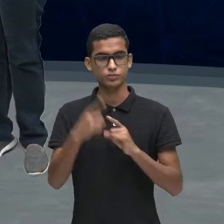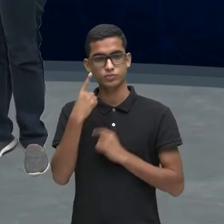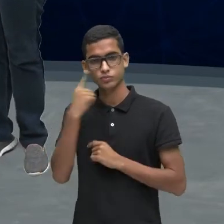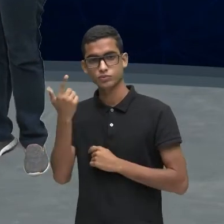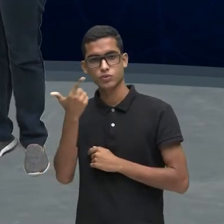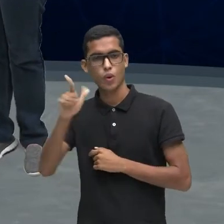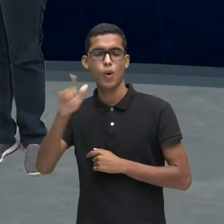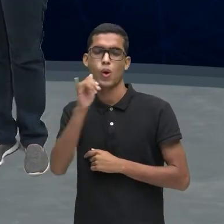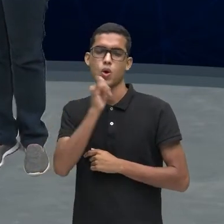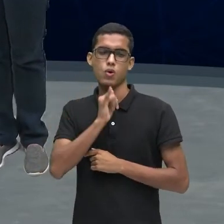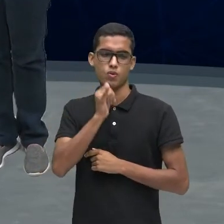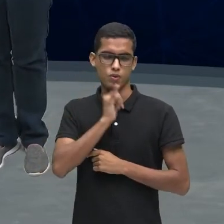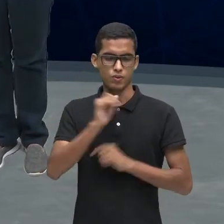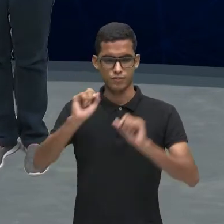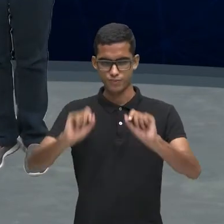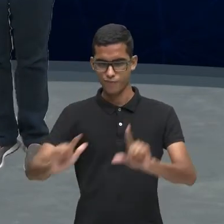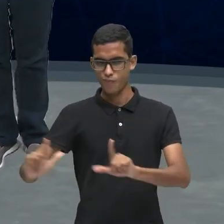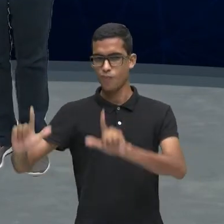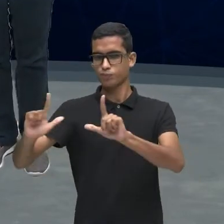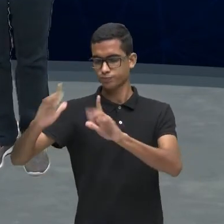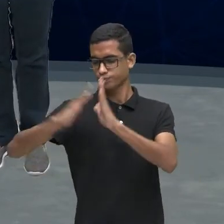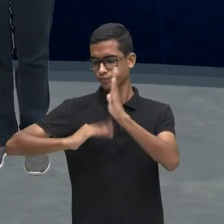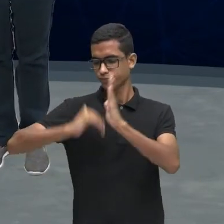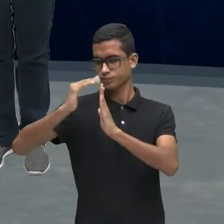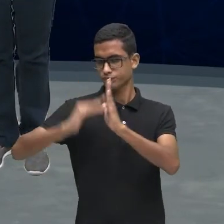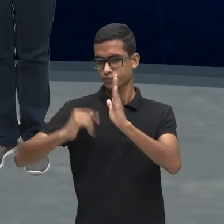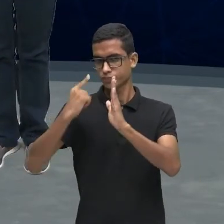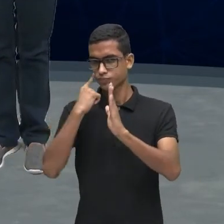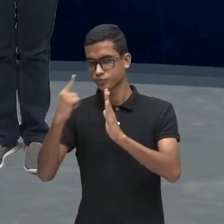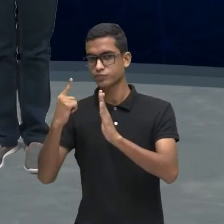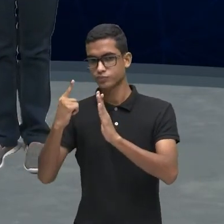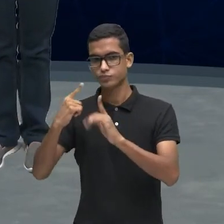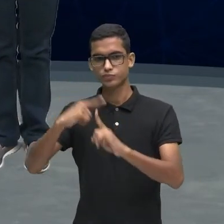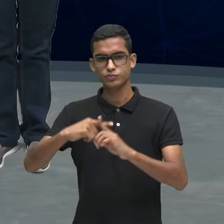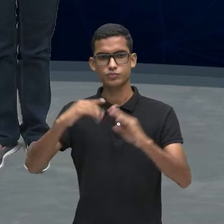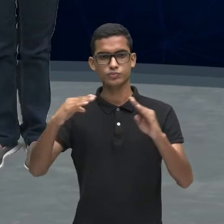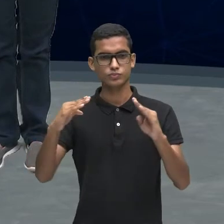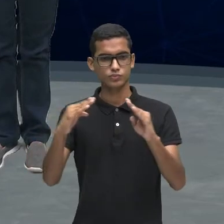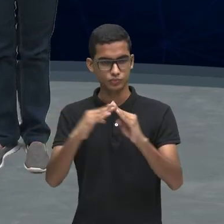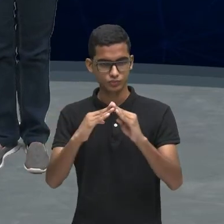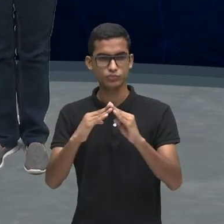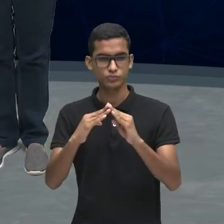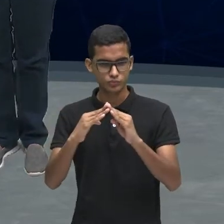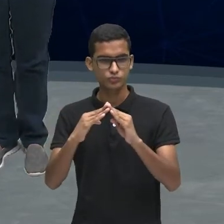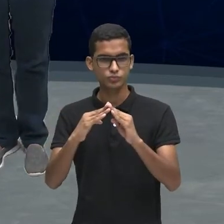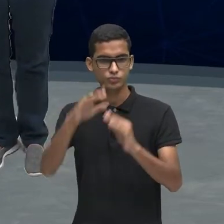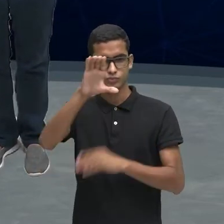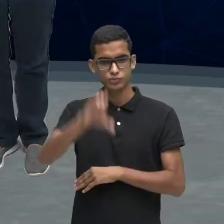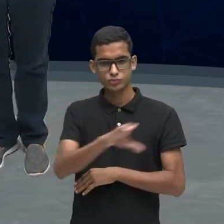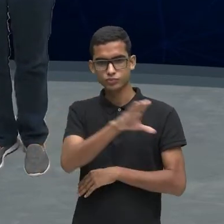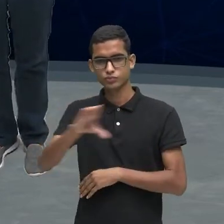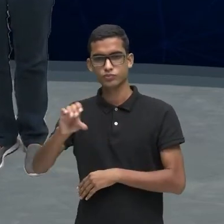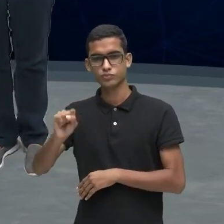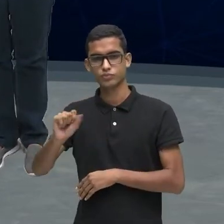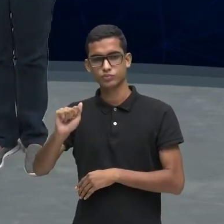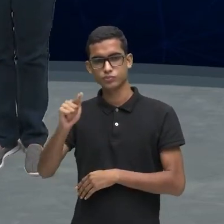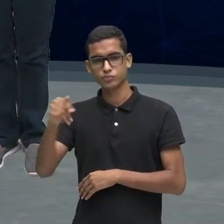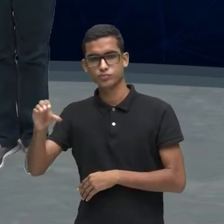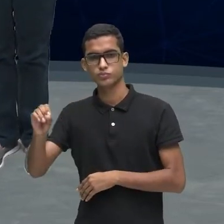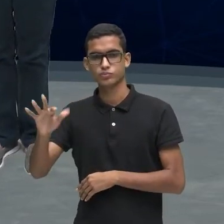esse outro exemplo, que é forro da igreja de São Francisco de Assis, que também foi